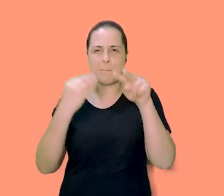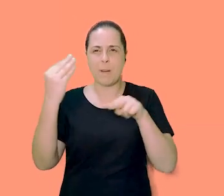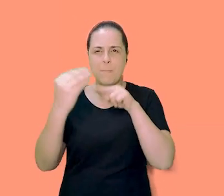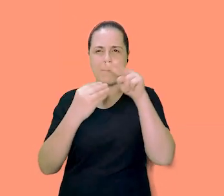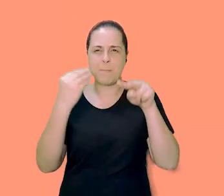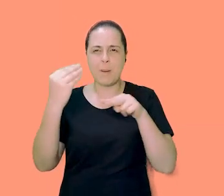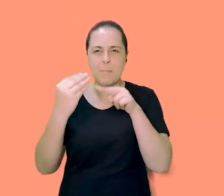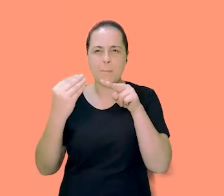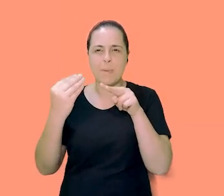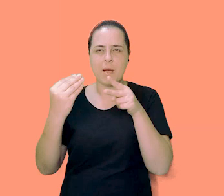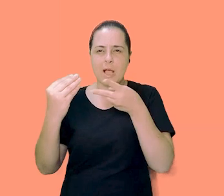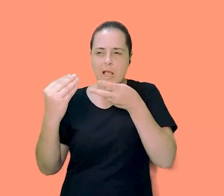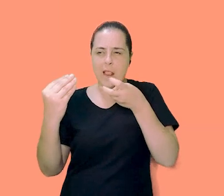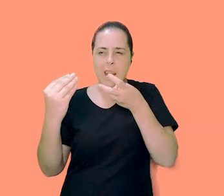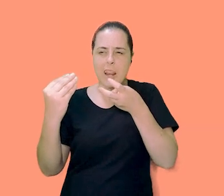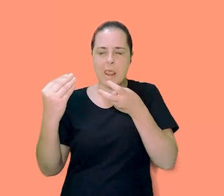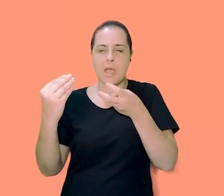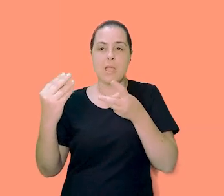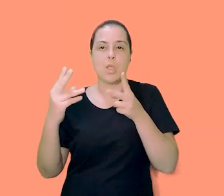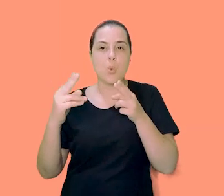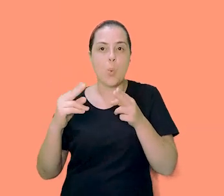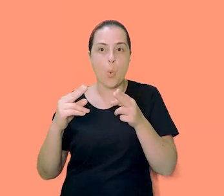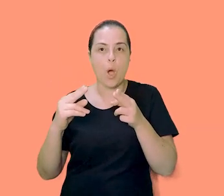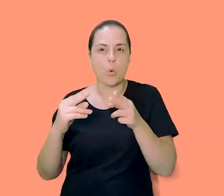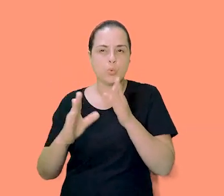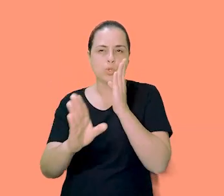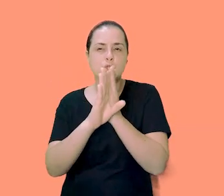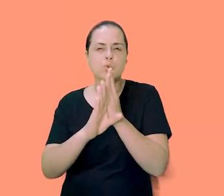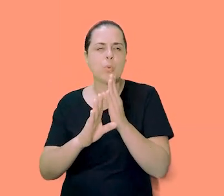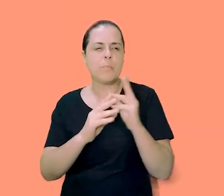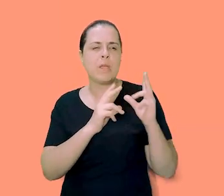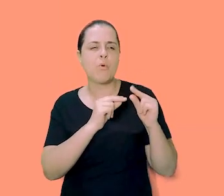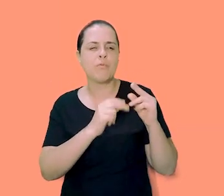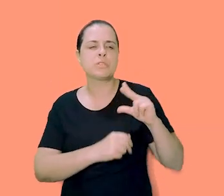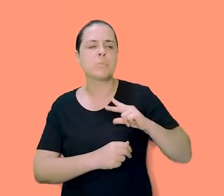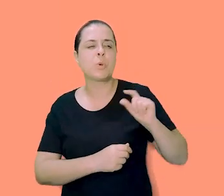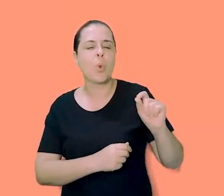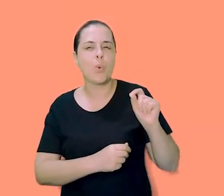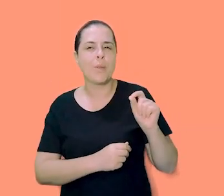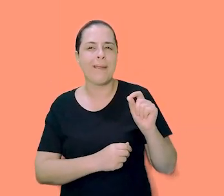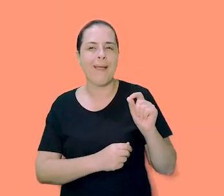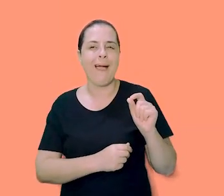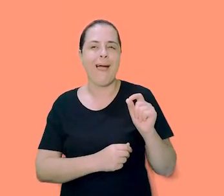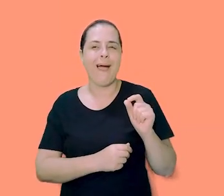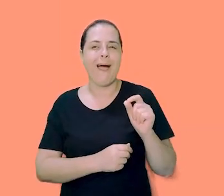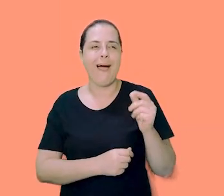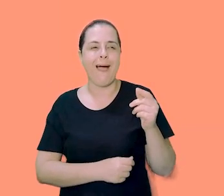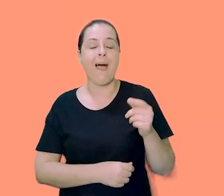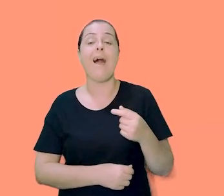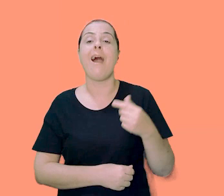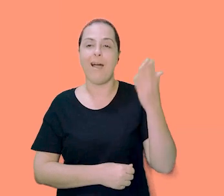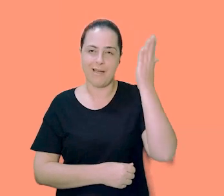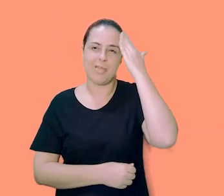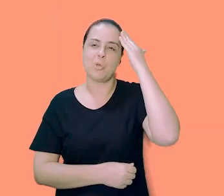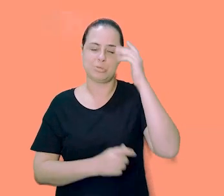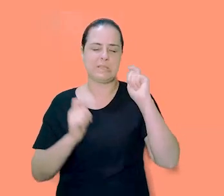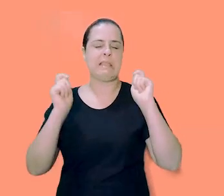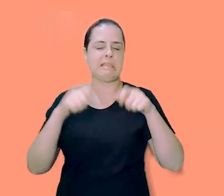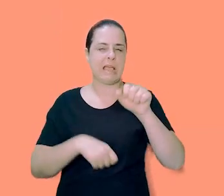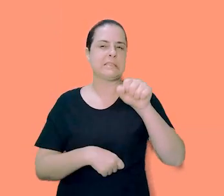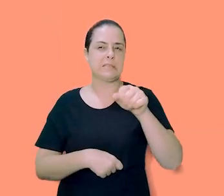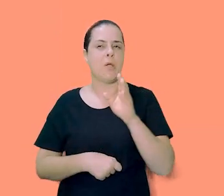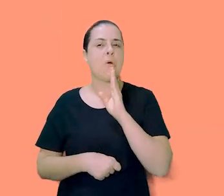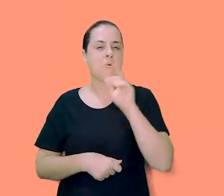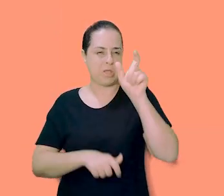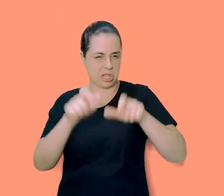lê o que cada um tá falando. Que eu descobri isso outro dia. Olha, eu posso falar, eu sei que dá para fazer isso, eu